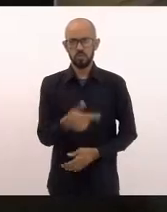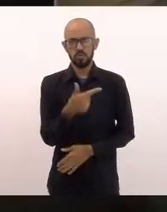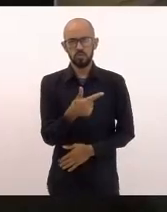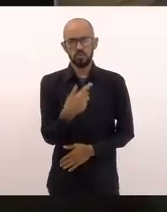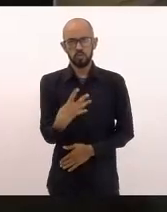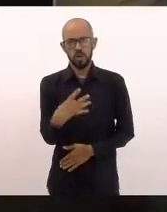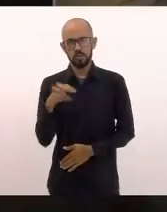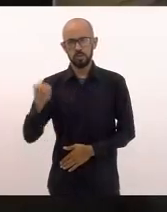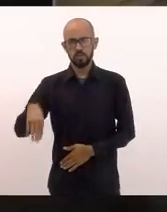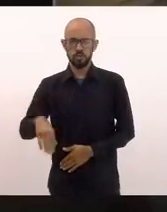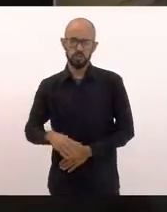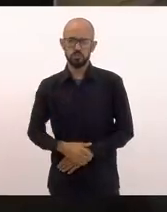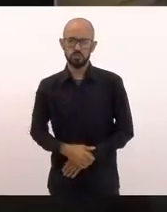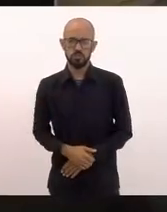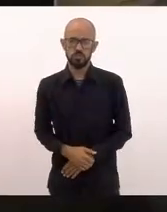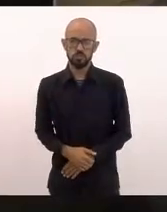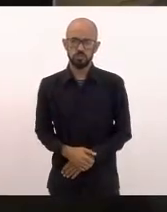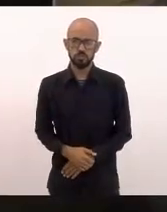24 sim,